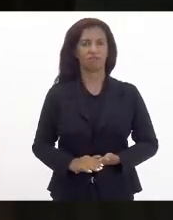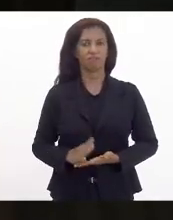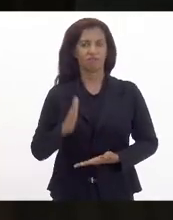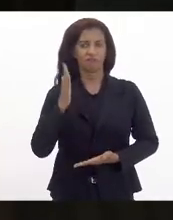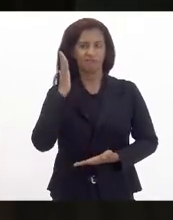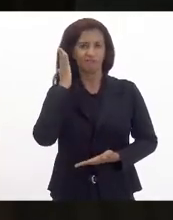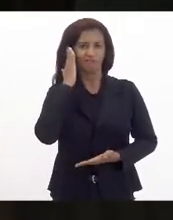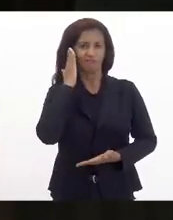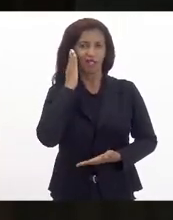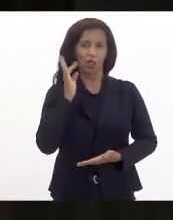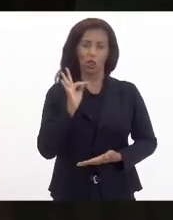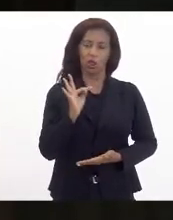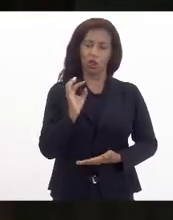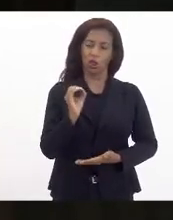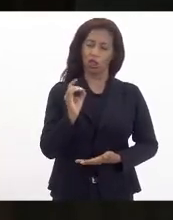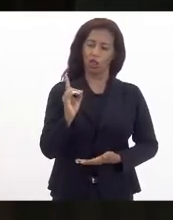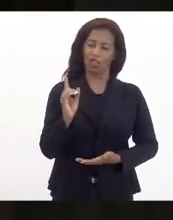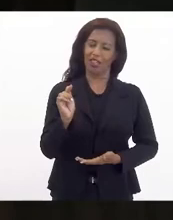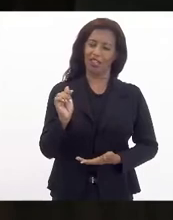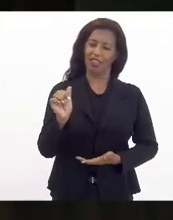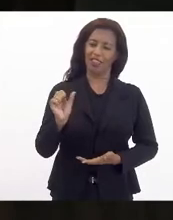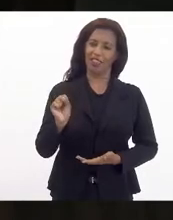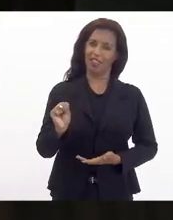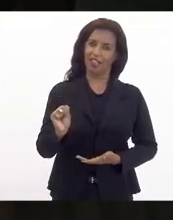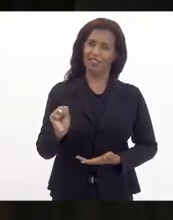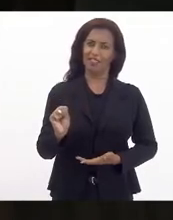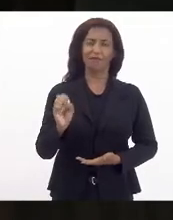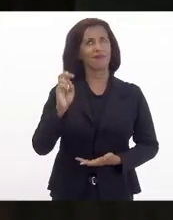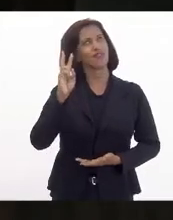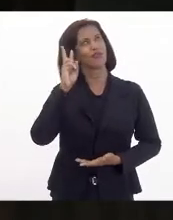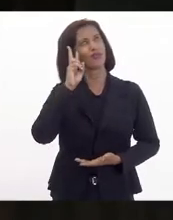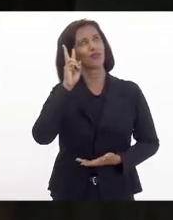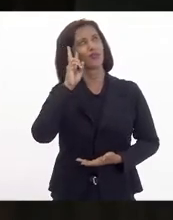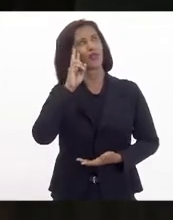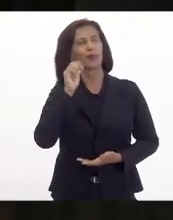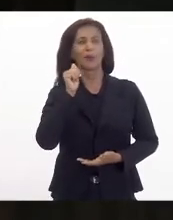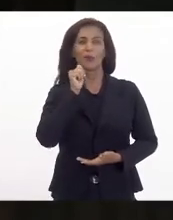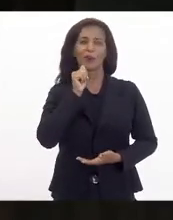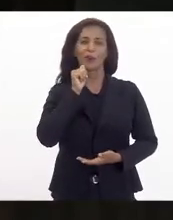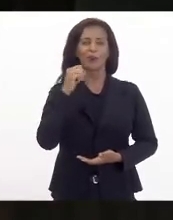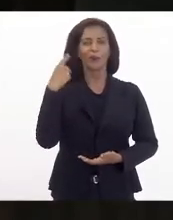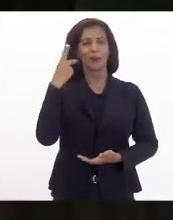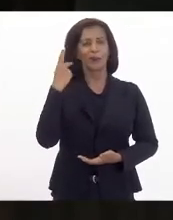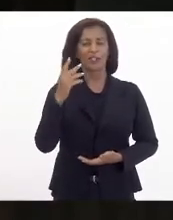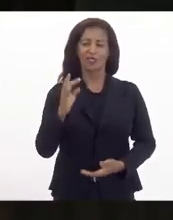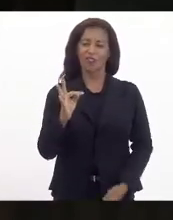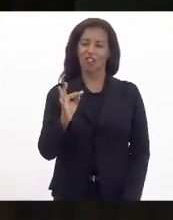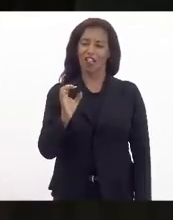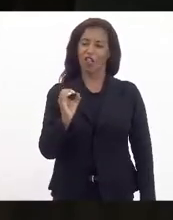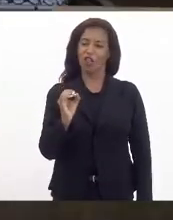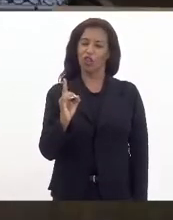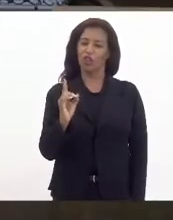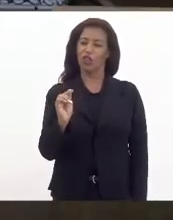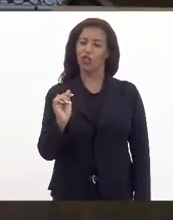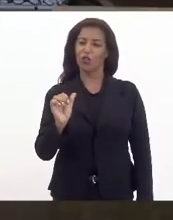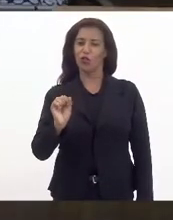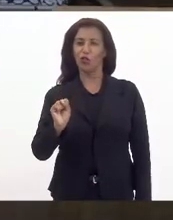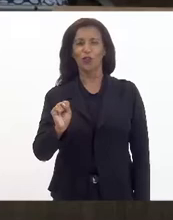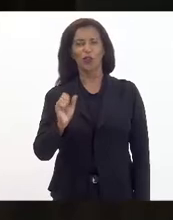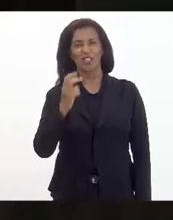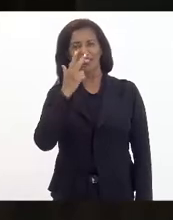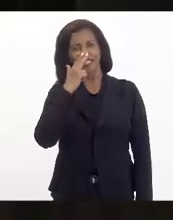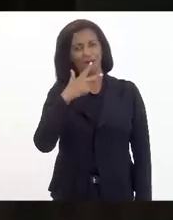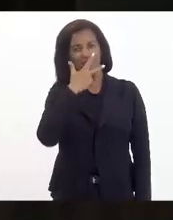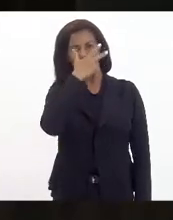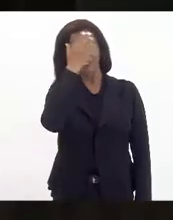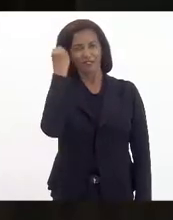redundância o todas mas a gente só consegue lembrar que existe mulheres no Parlamento se eu falar todas senão vai